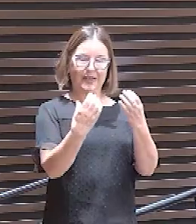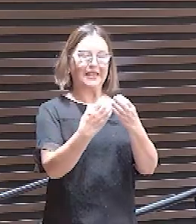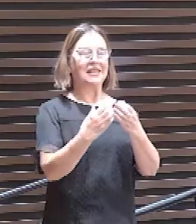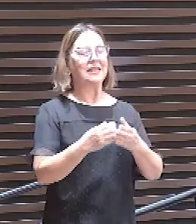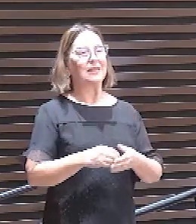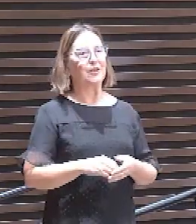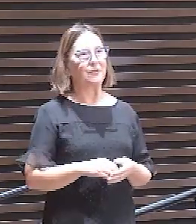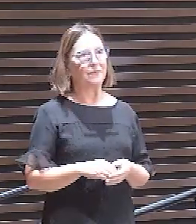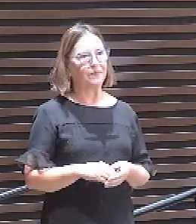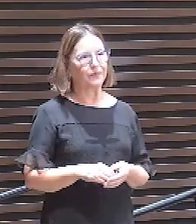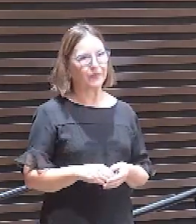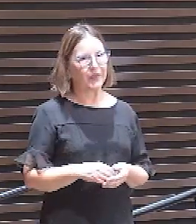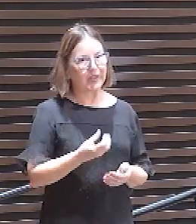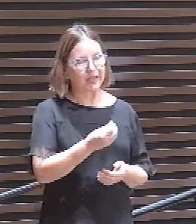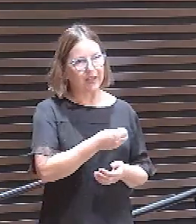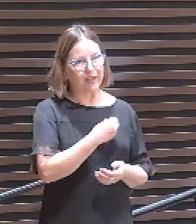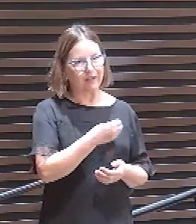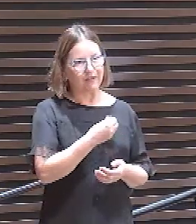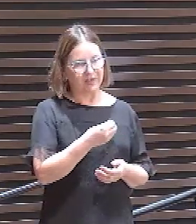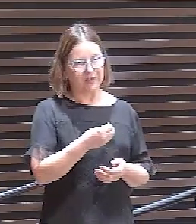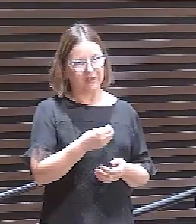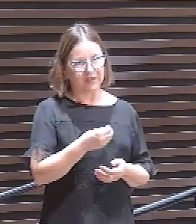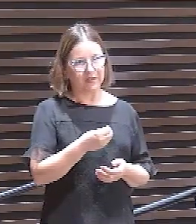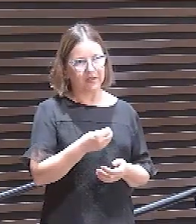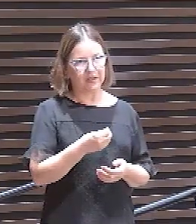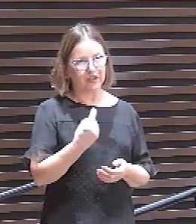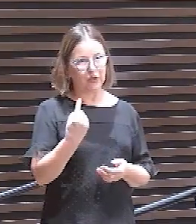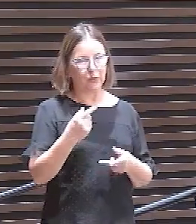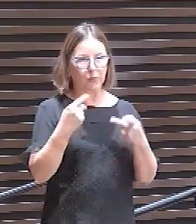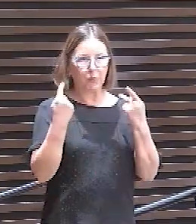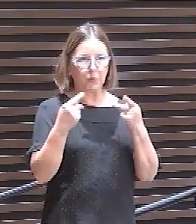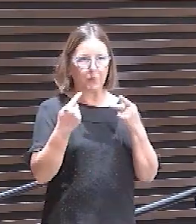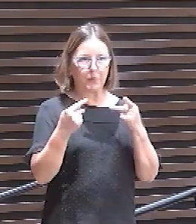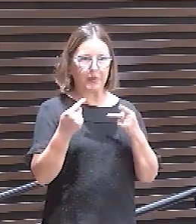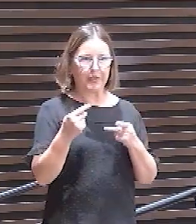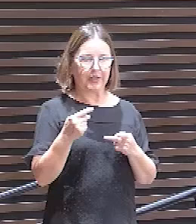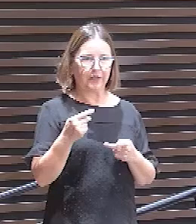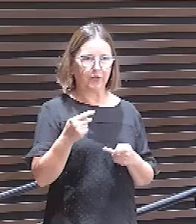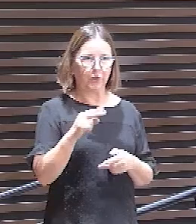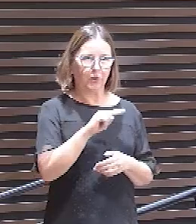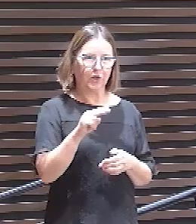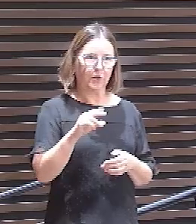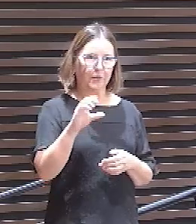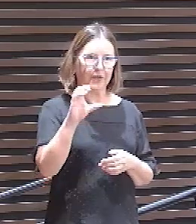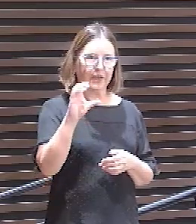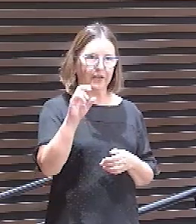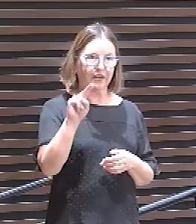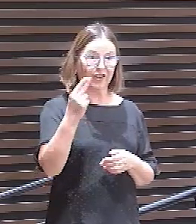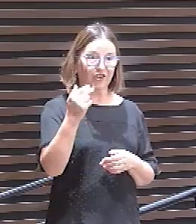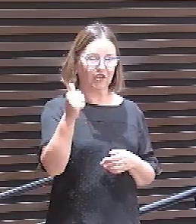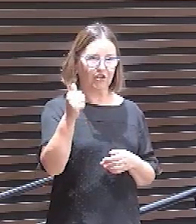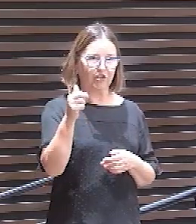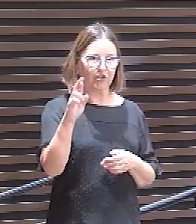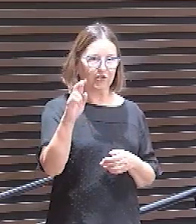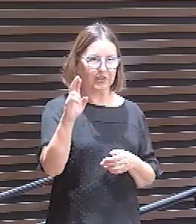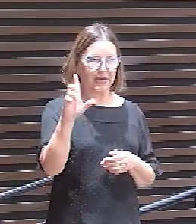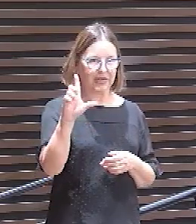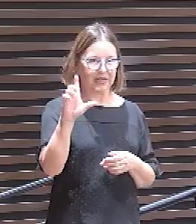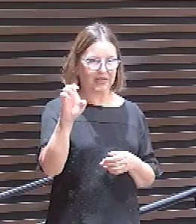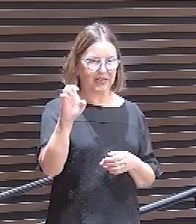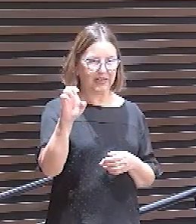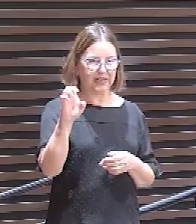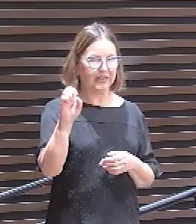vida de Charles Thomas Student. Ele viveu de